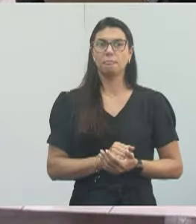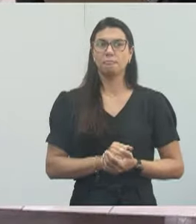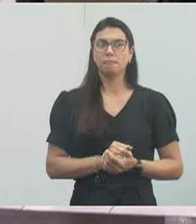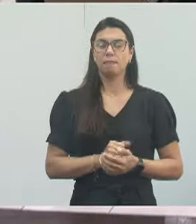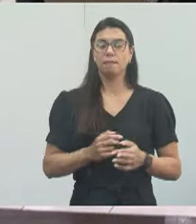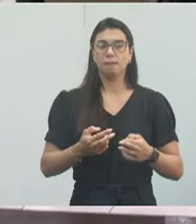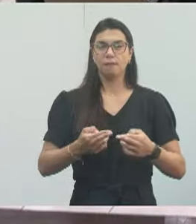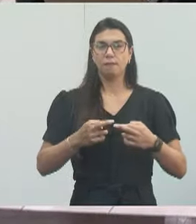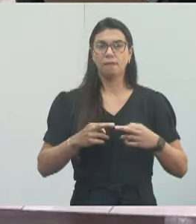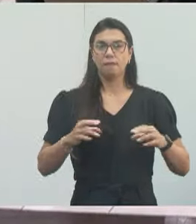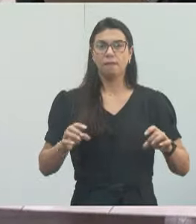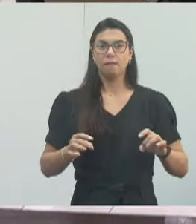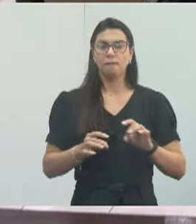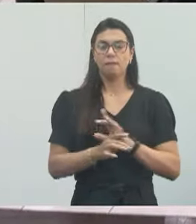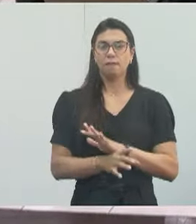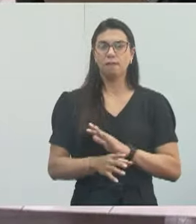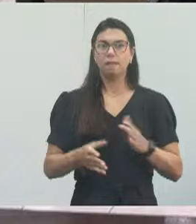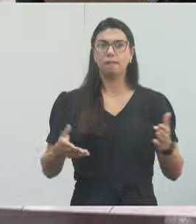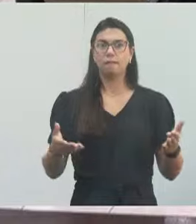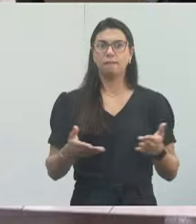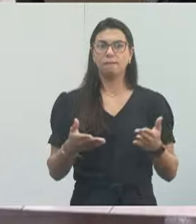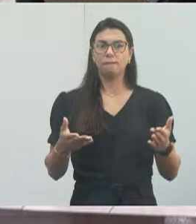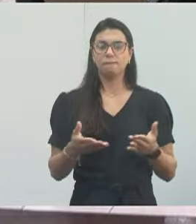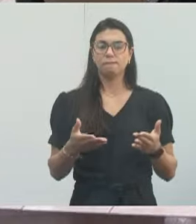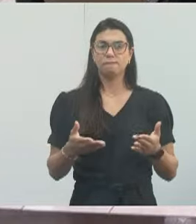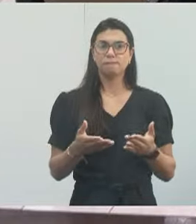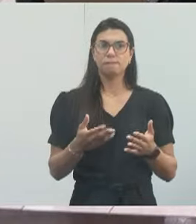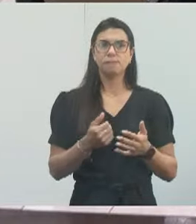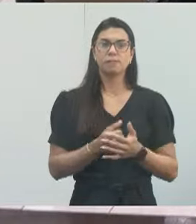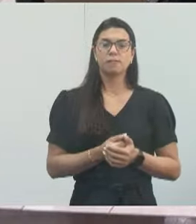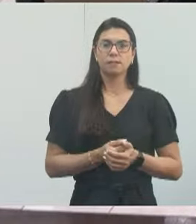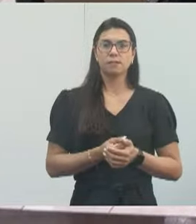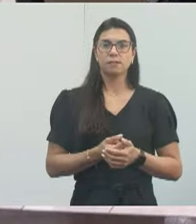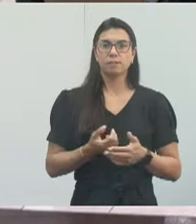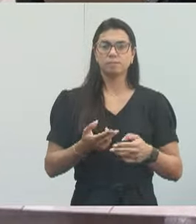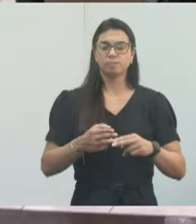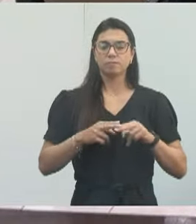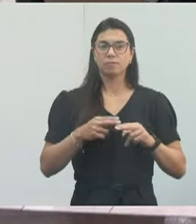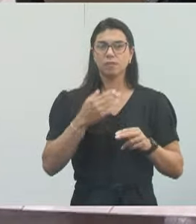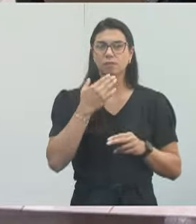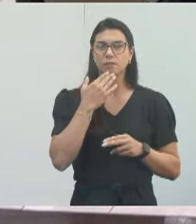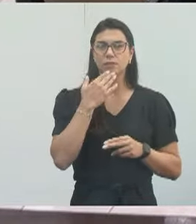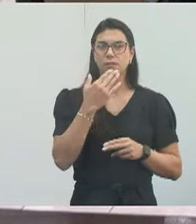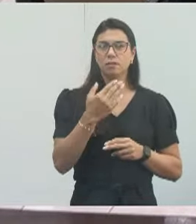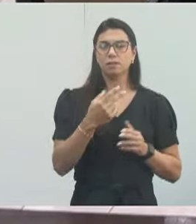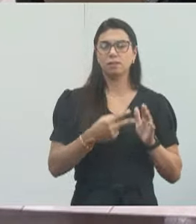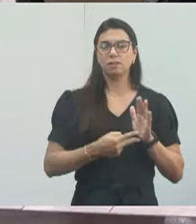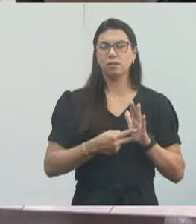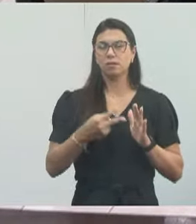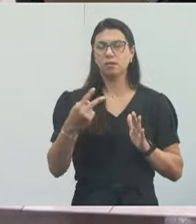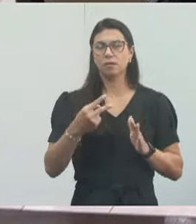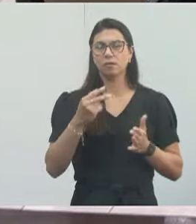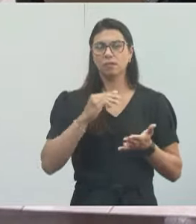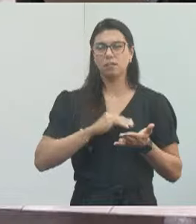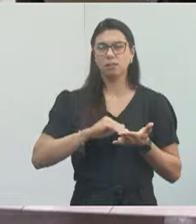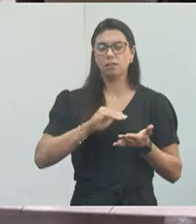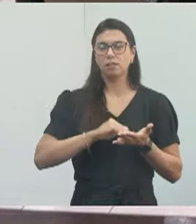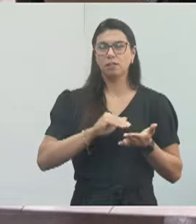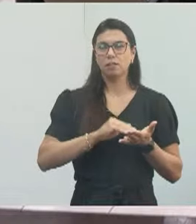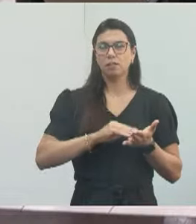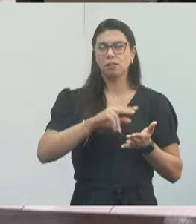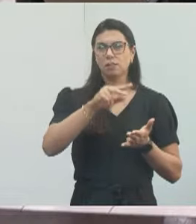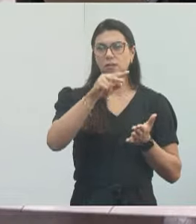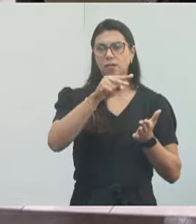temos mais requerimento os requerimentos foram apreciados na forma regimental solicito ao segundo secretário que faça a